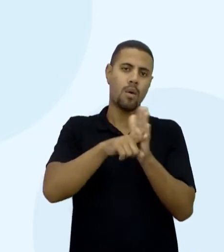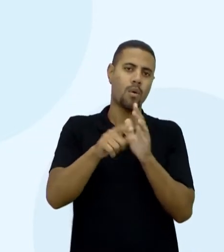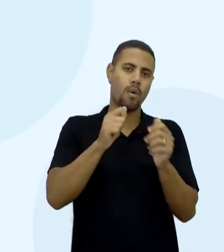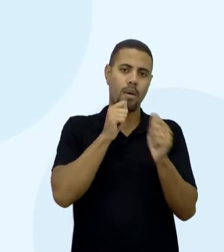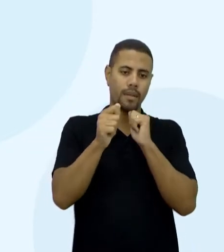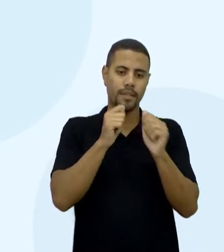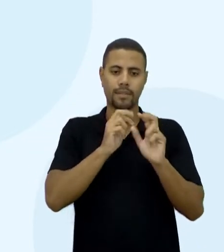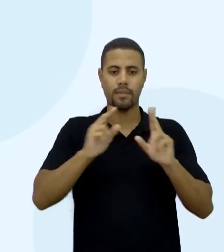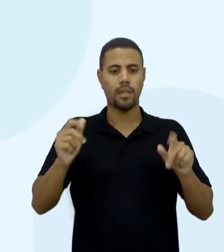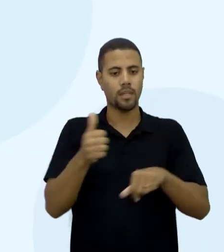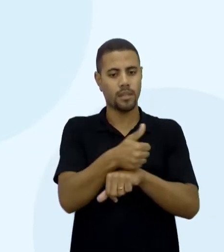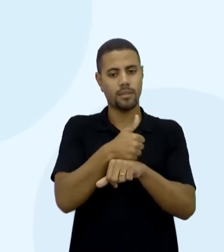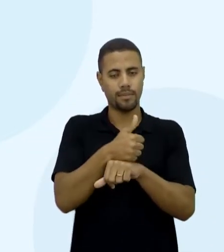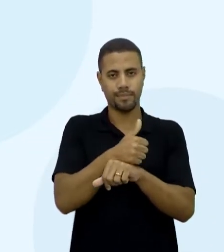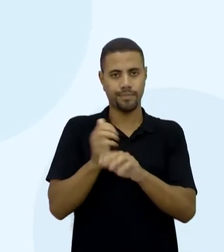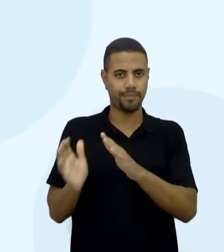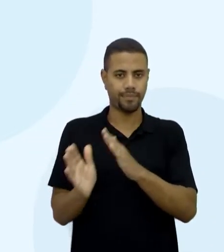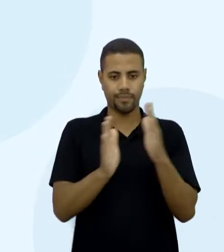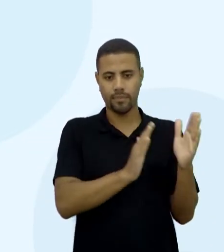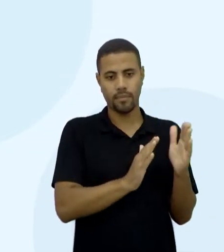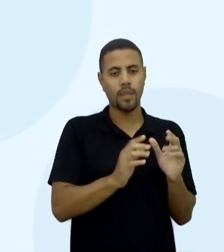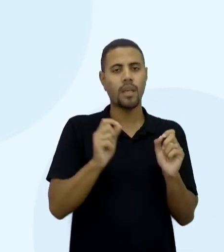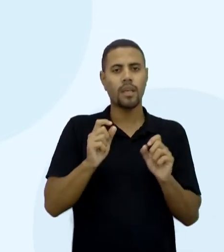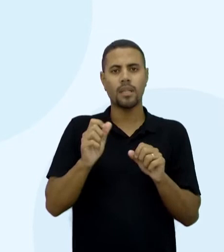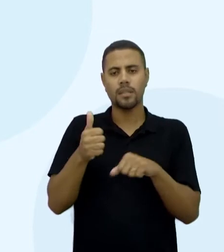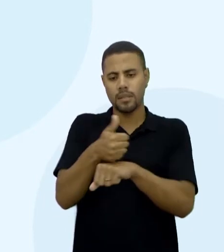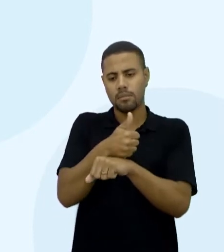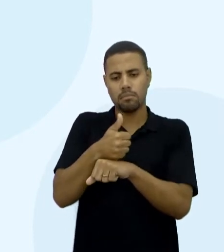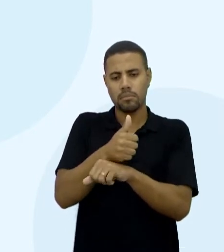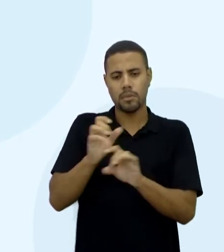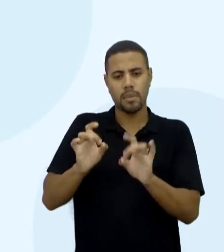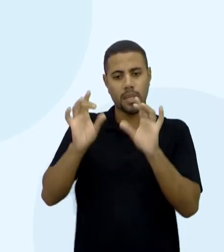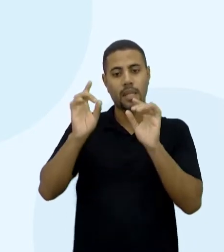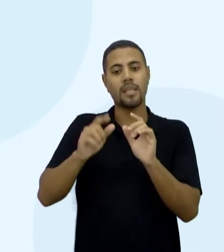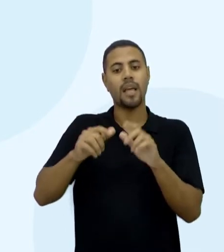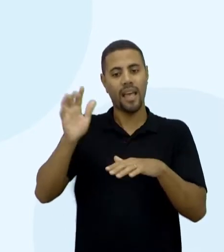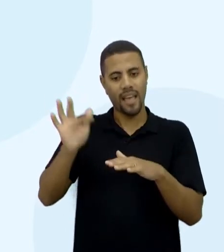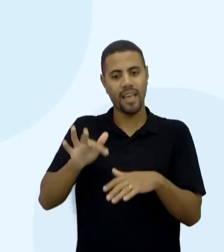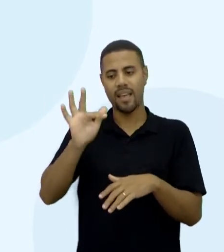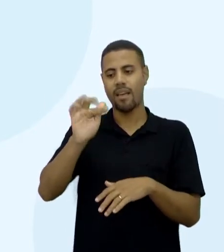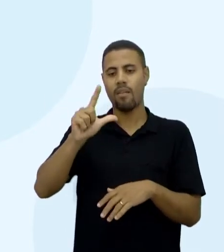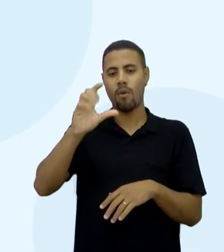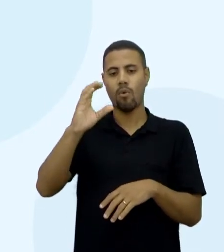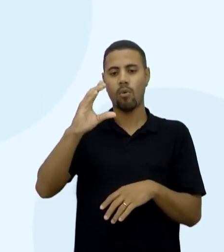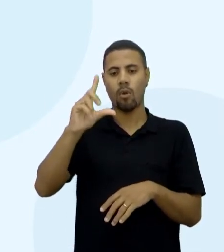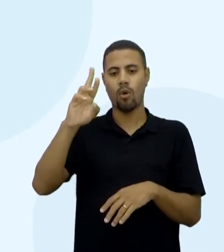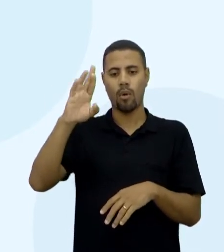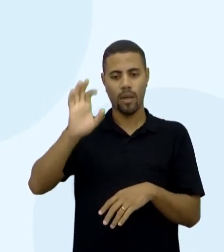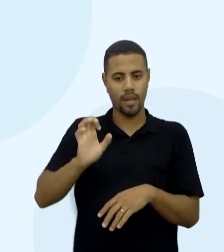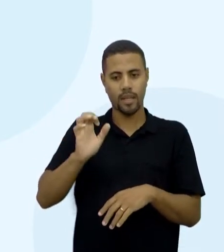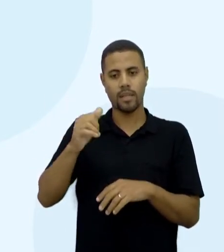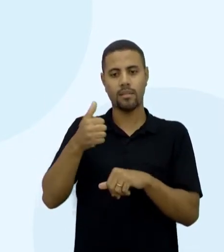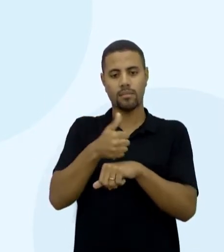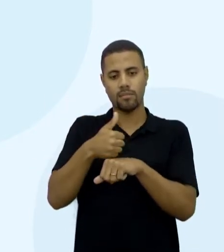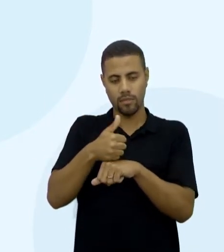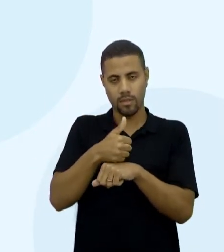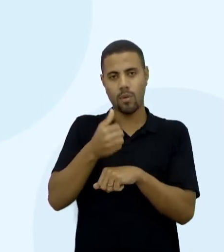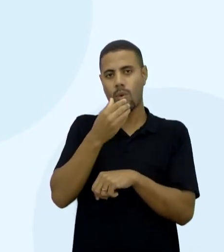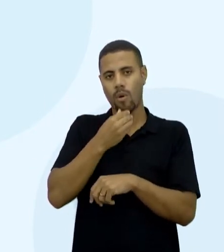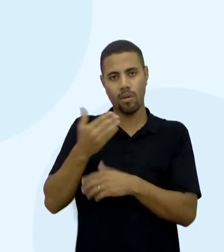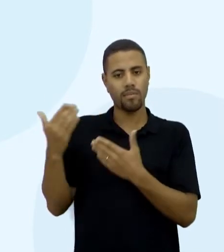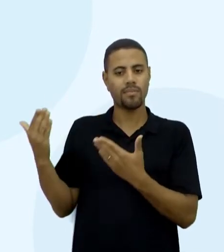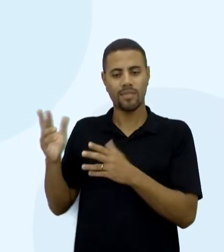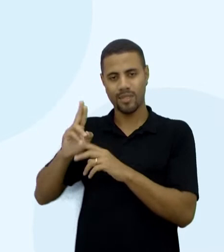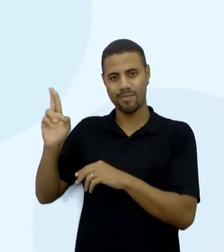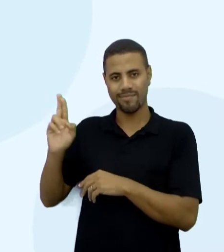Especialista, então a gente já caracteriza aí o convidado em folclore. E quem é? O Ricardo